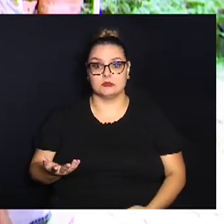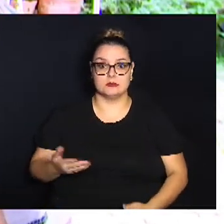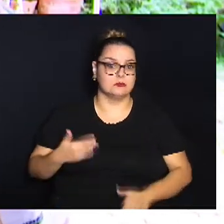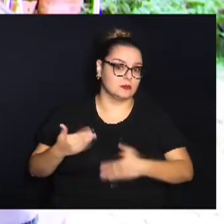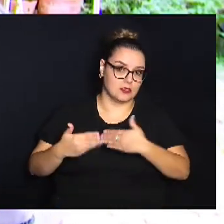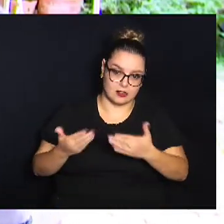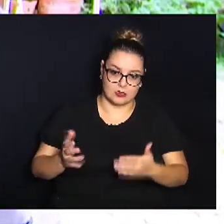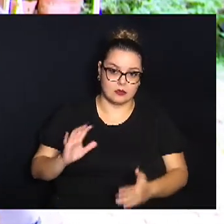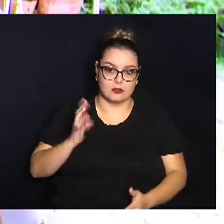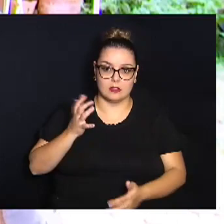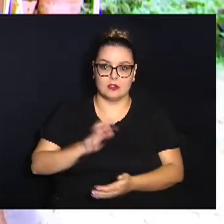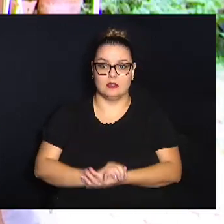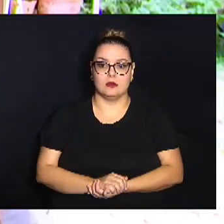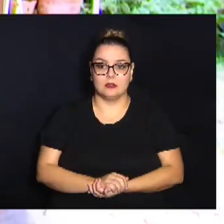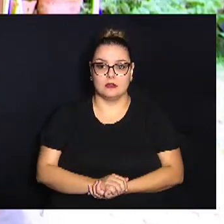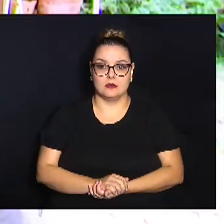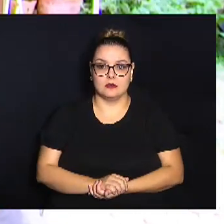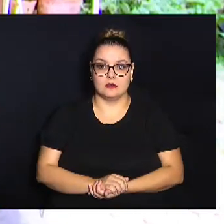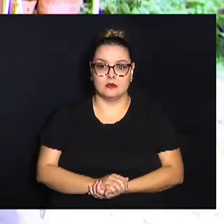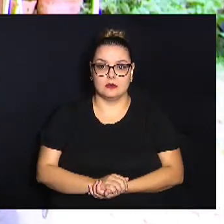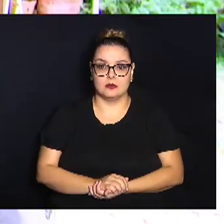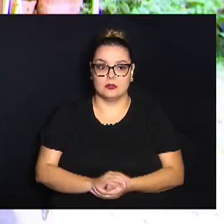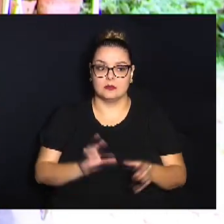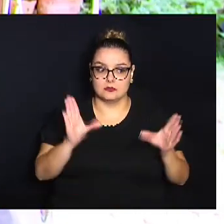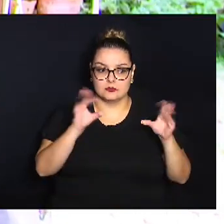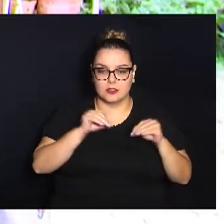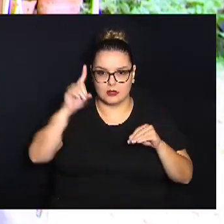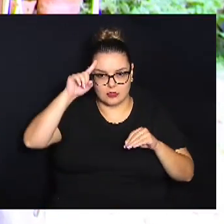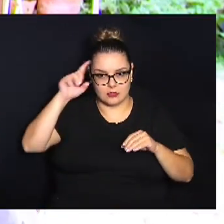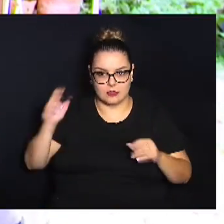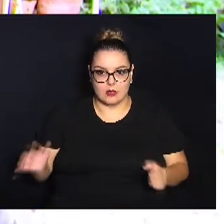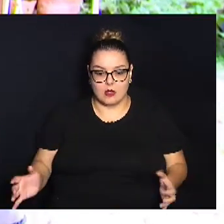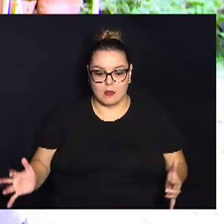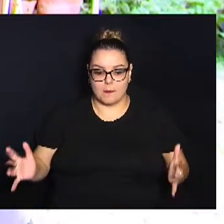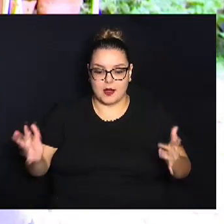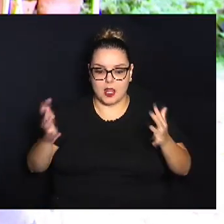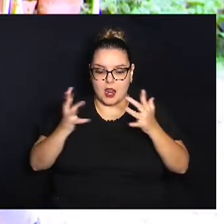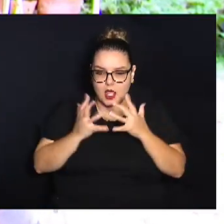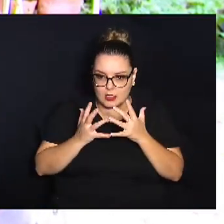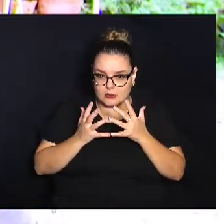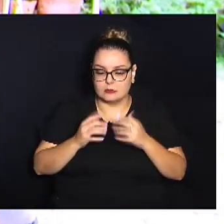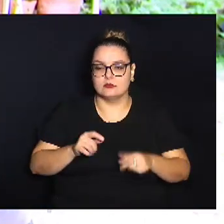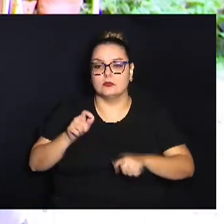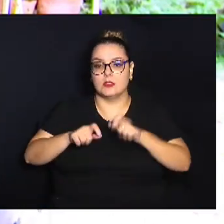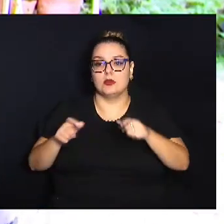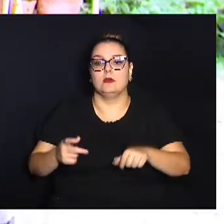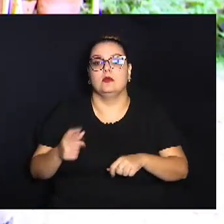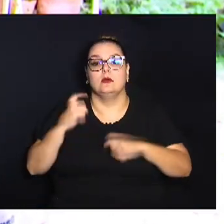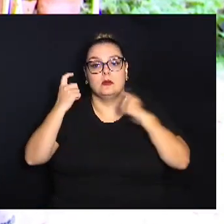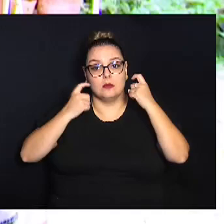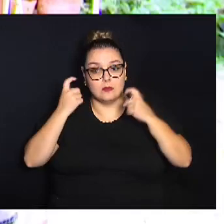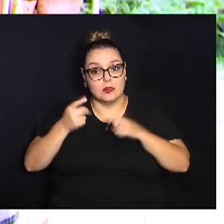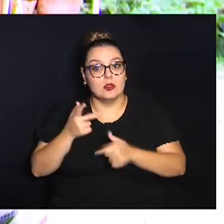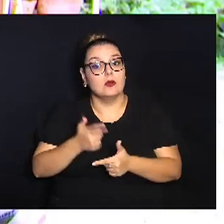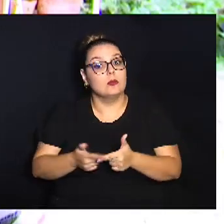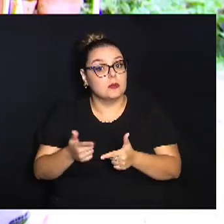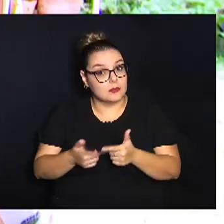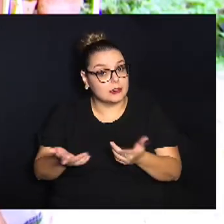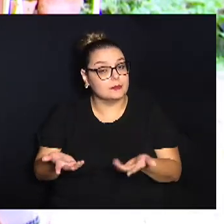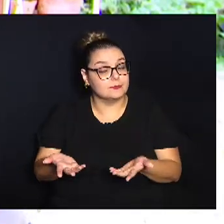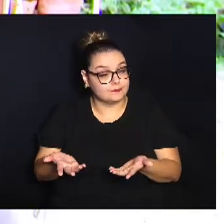foi assim, né? E de repente isso aglutinou pessoas que também estavam preocupadas com o problema,